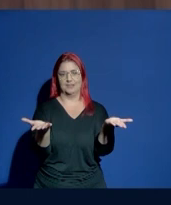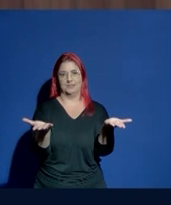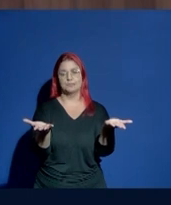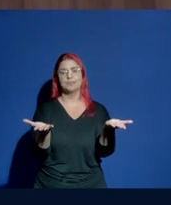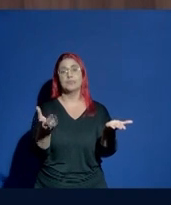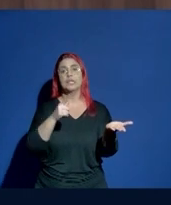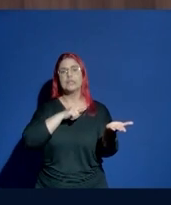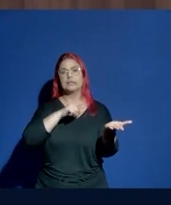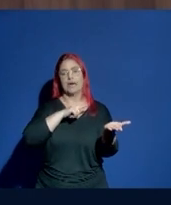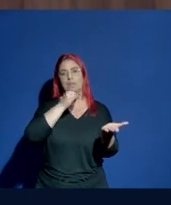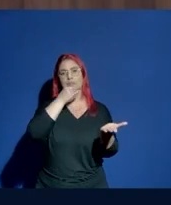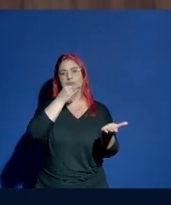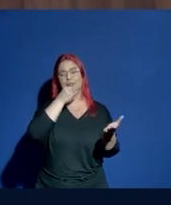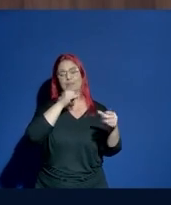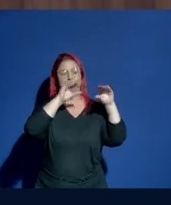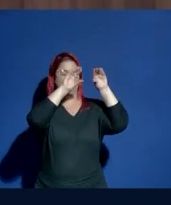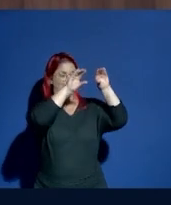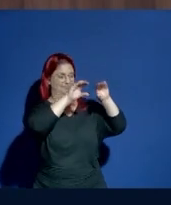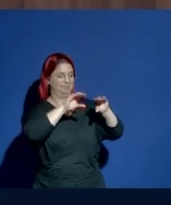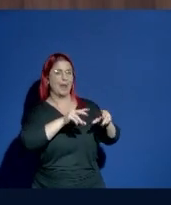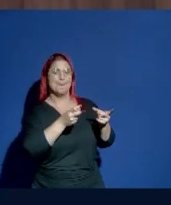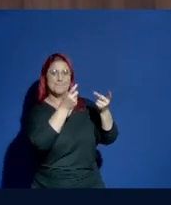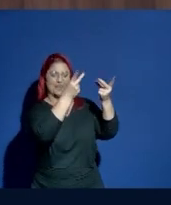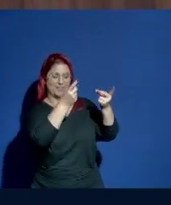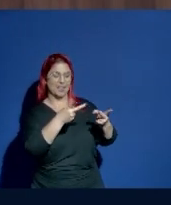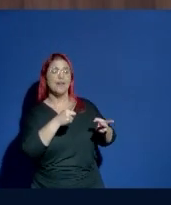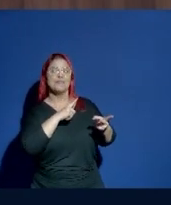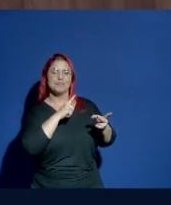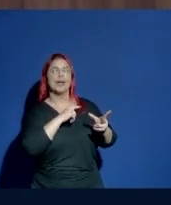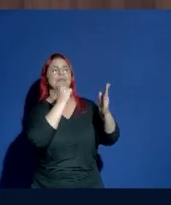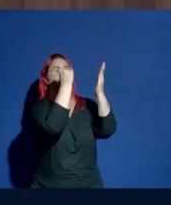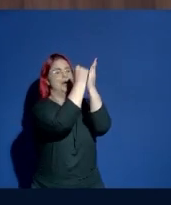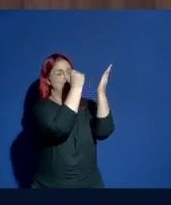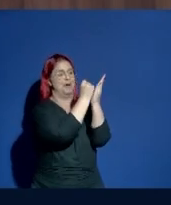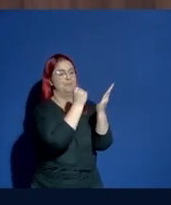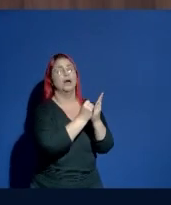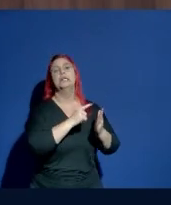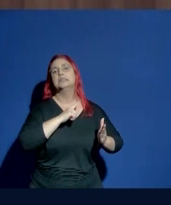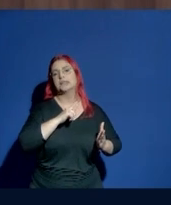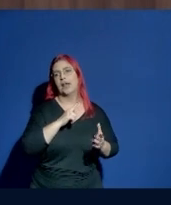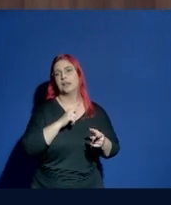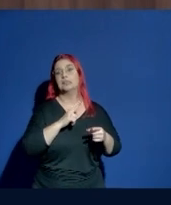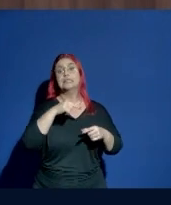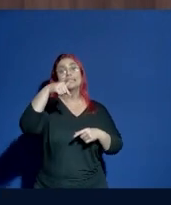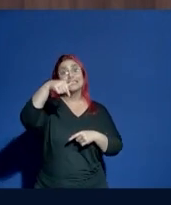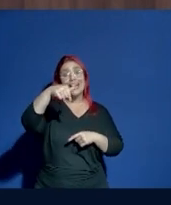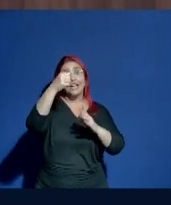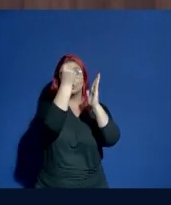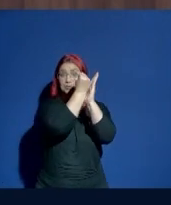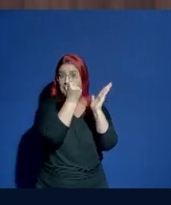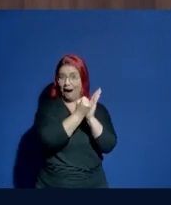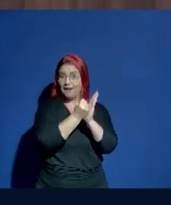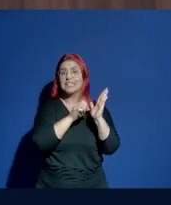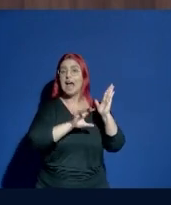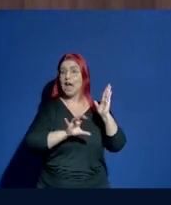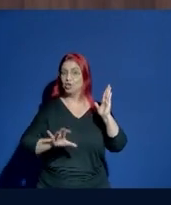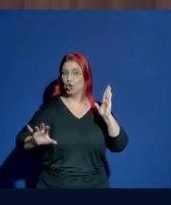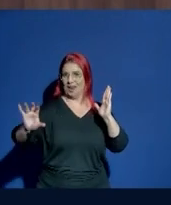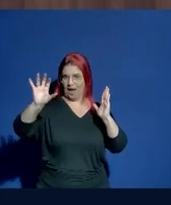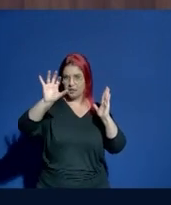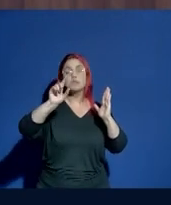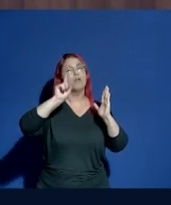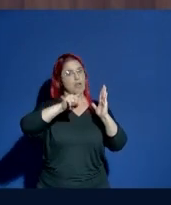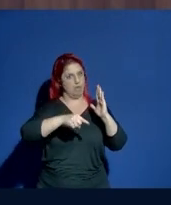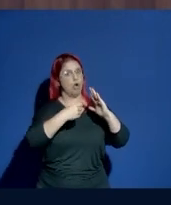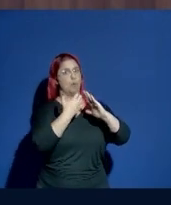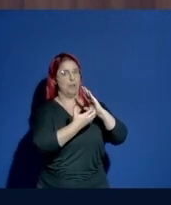gôndola, a gente acaba colocando marca nos ovos, né? A Granja Faria hoje opera com 7 marcas regionais. É uma